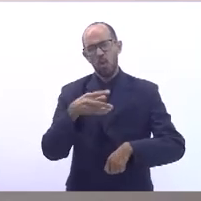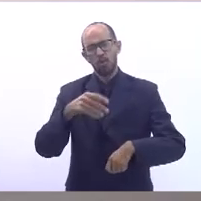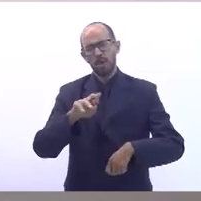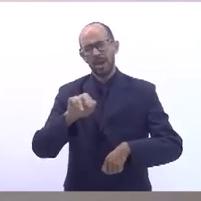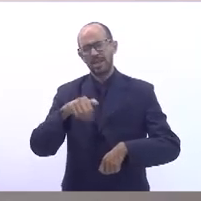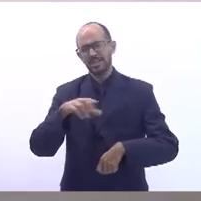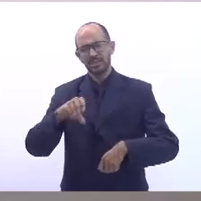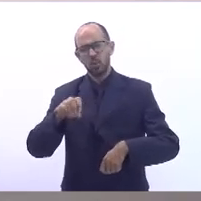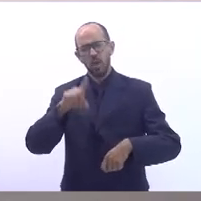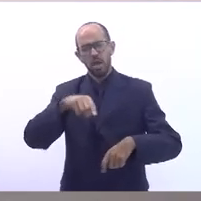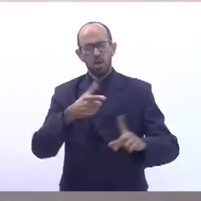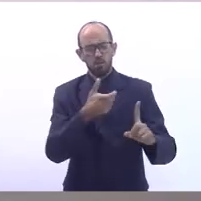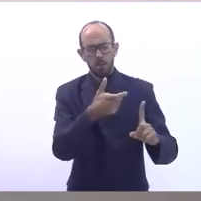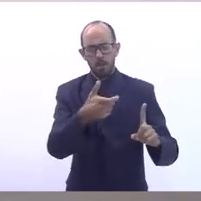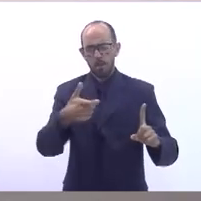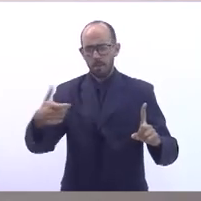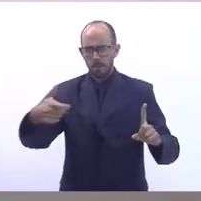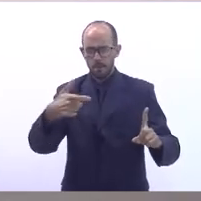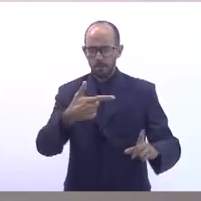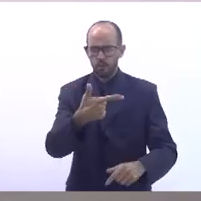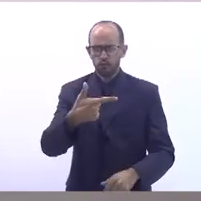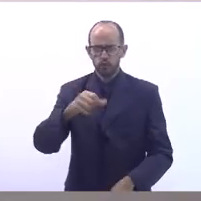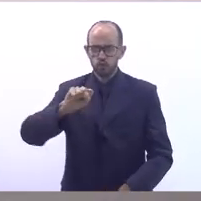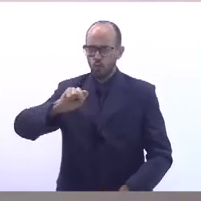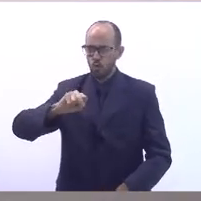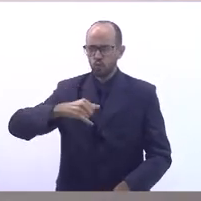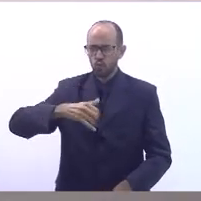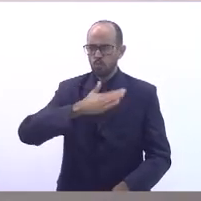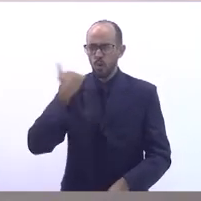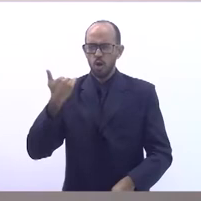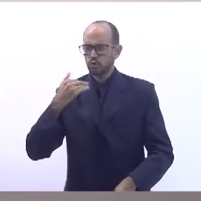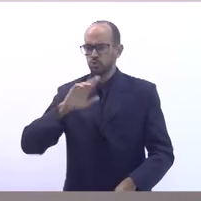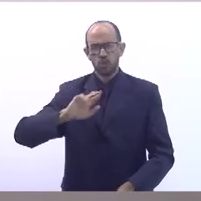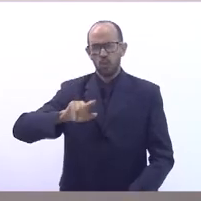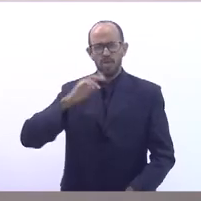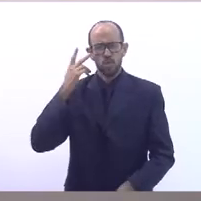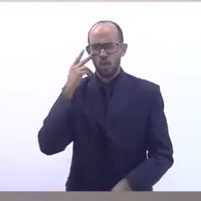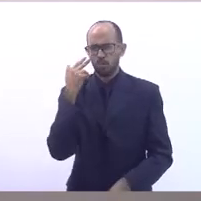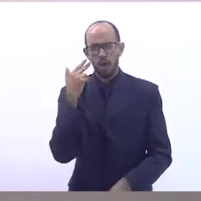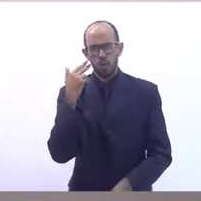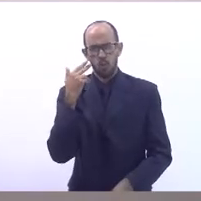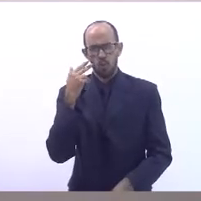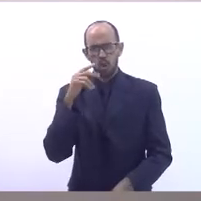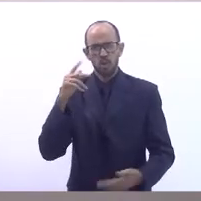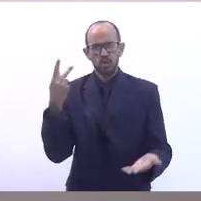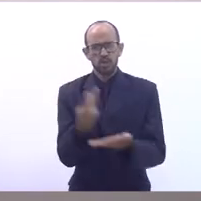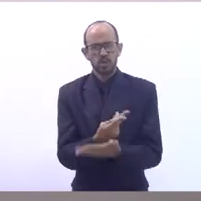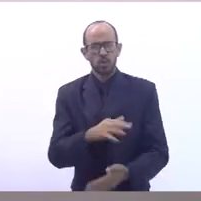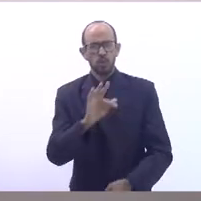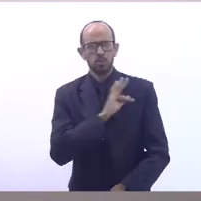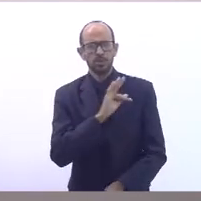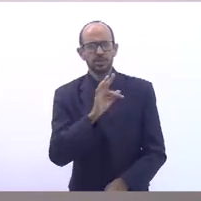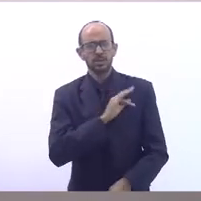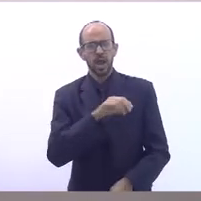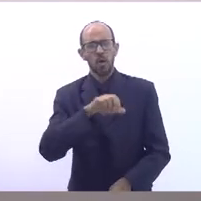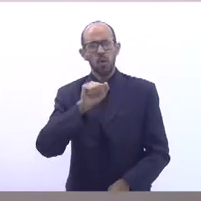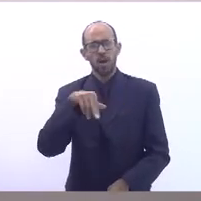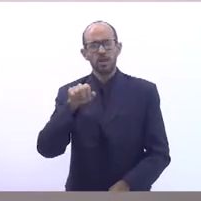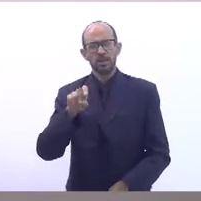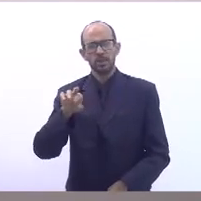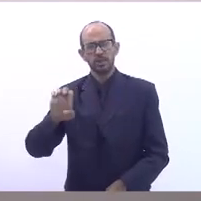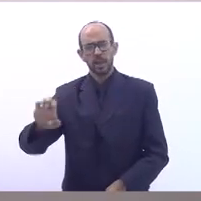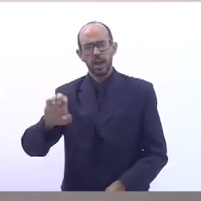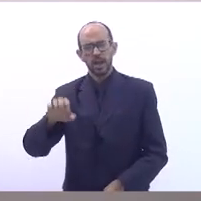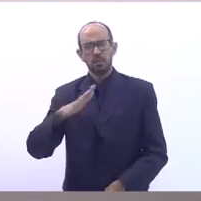chacina pois 28 mortos isso não é normal a motivação para esse fato foi a morte de um policial civil André Leonardo de Melo